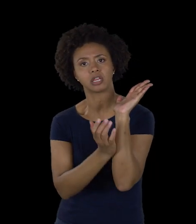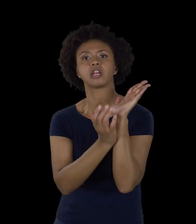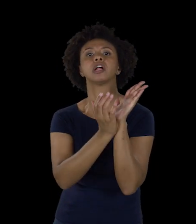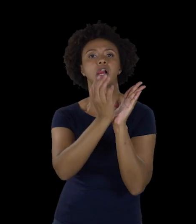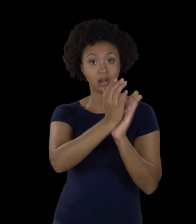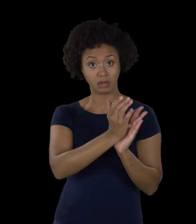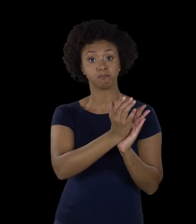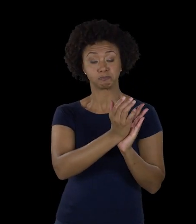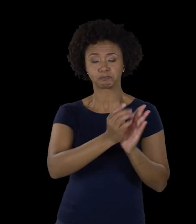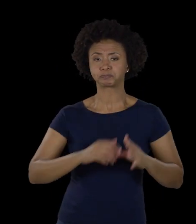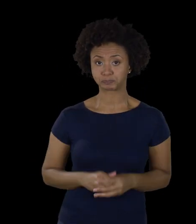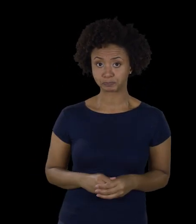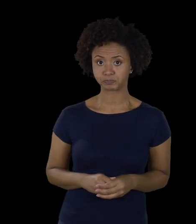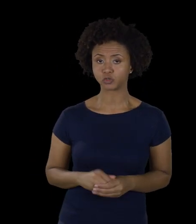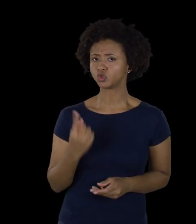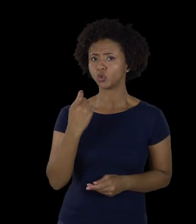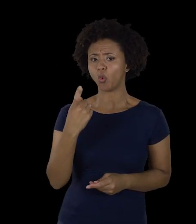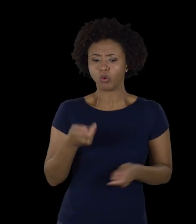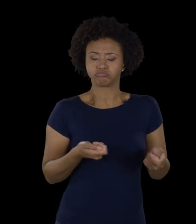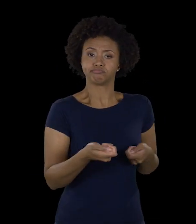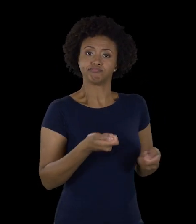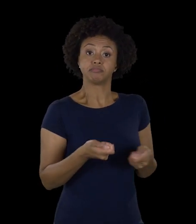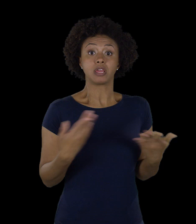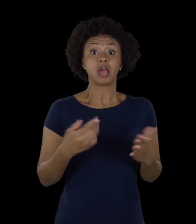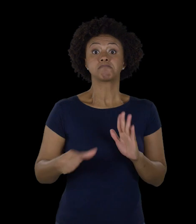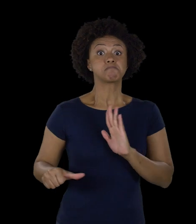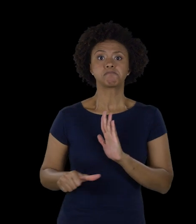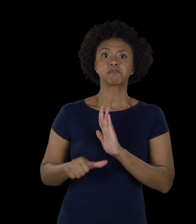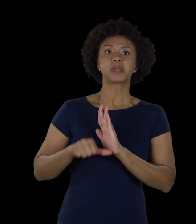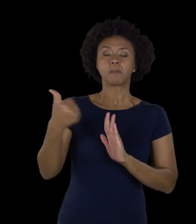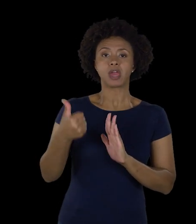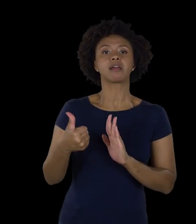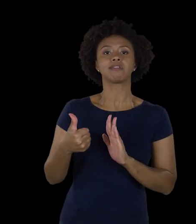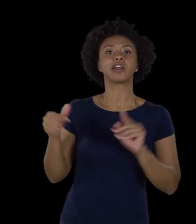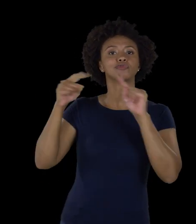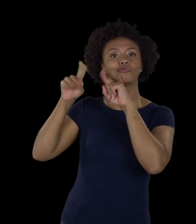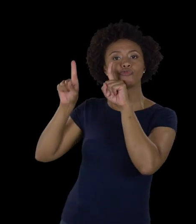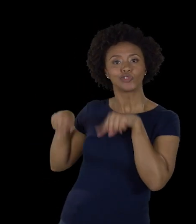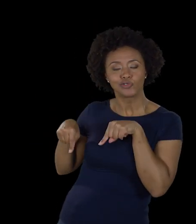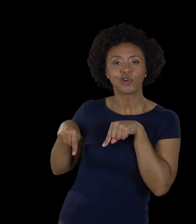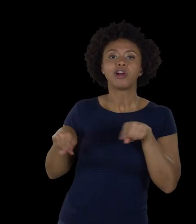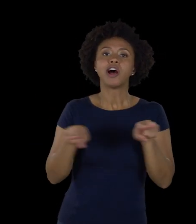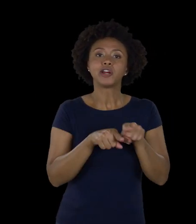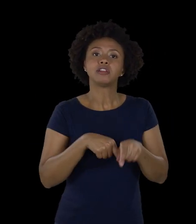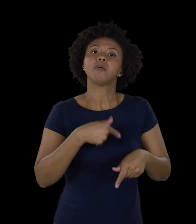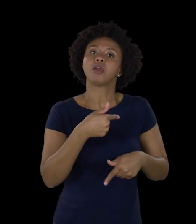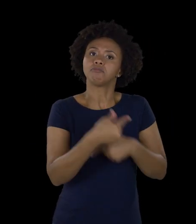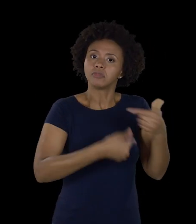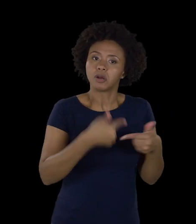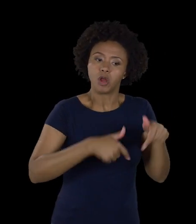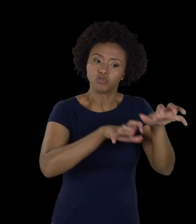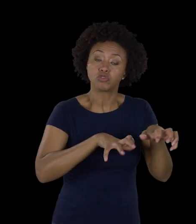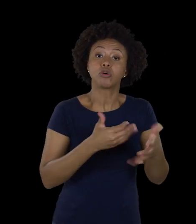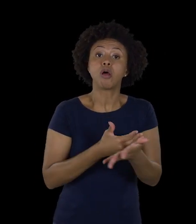altamente centralizada. Pela primeira vez, então, os funcionários públicos e os garimpeiros passam a adotar a moeda em seu